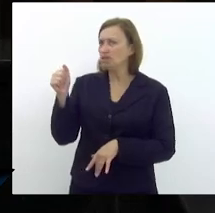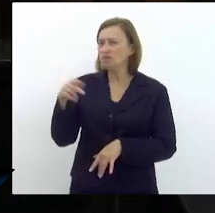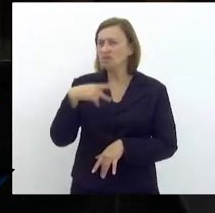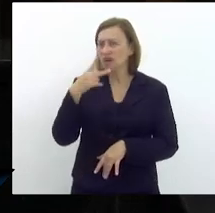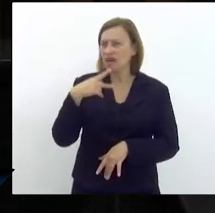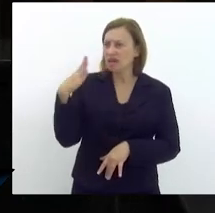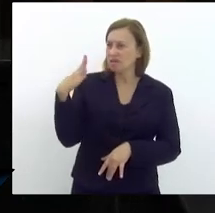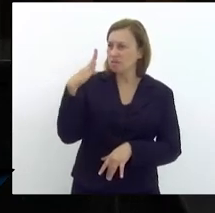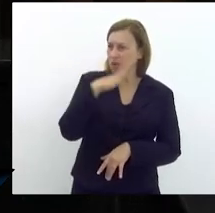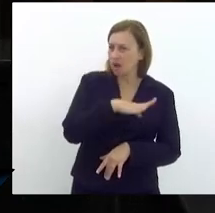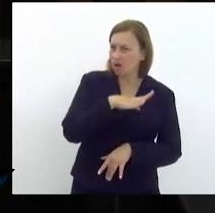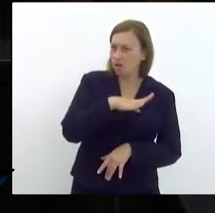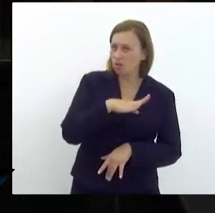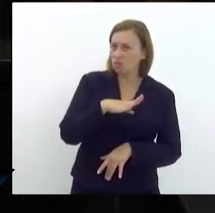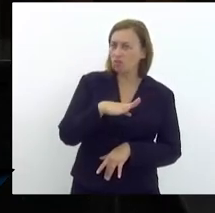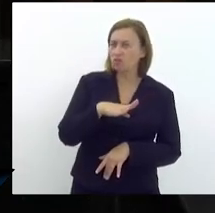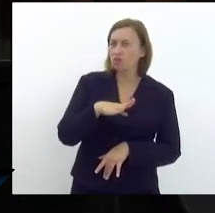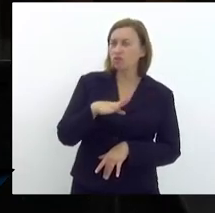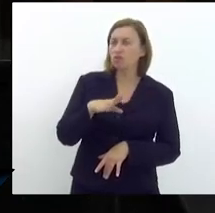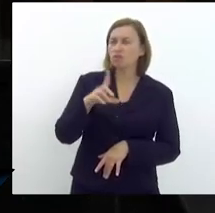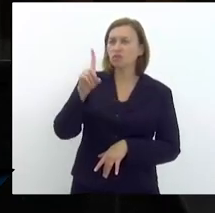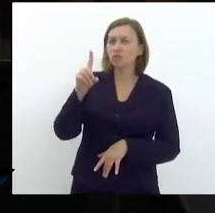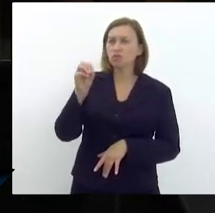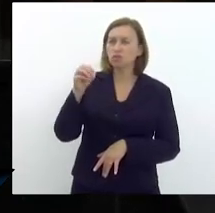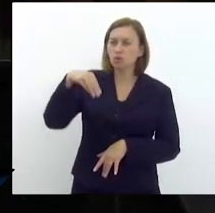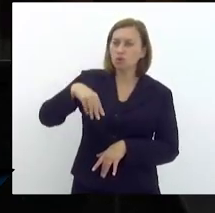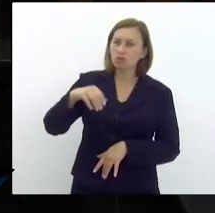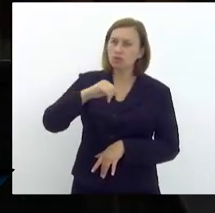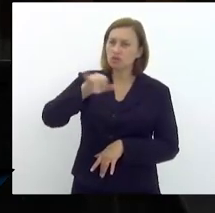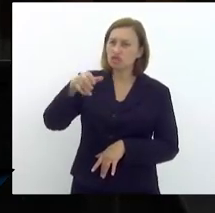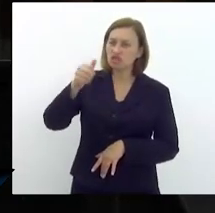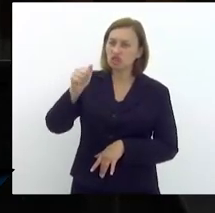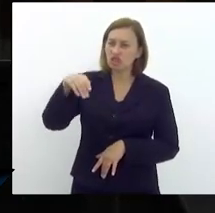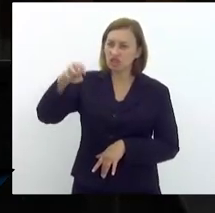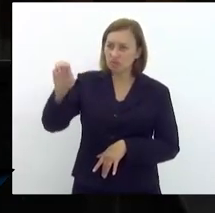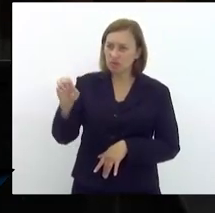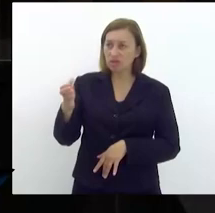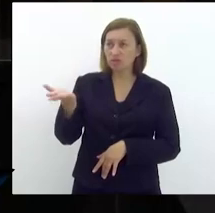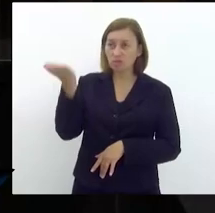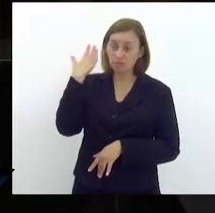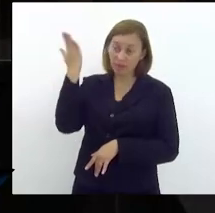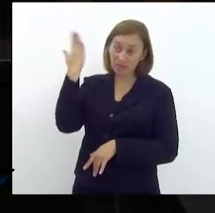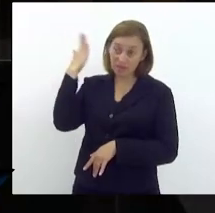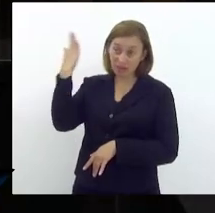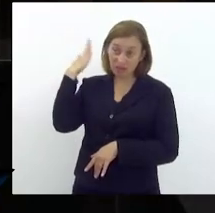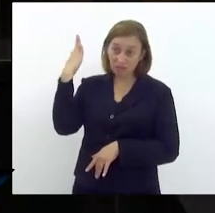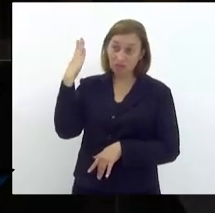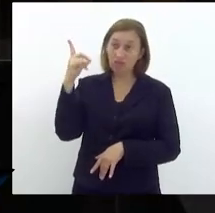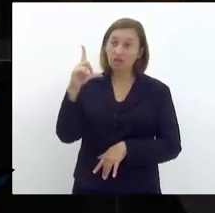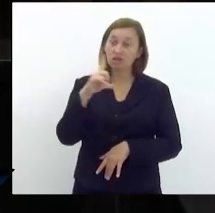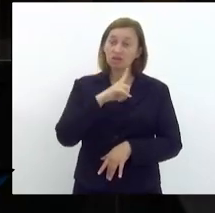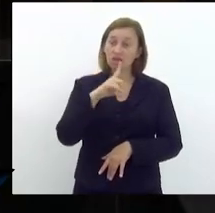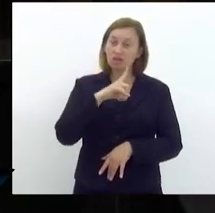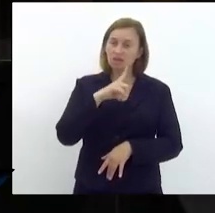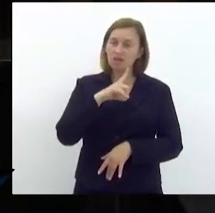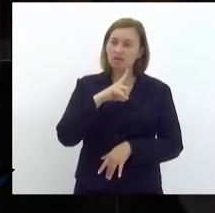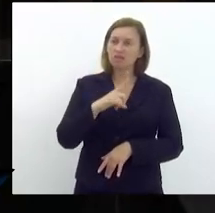dizendo que Dom Jaime de Barros Câmara a época teria rasgado